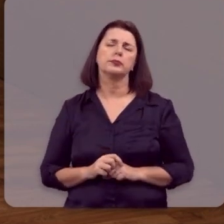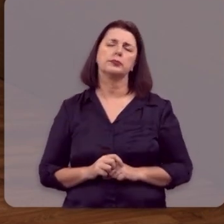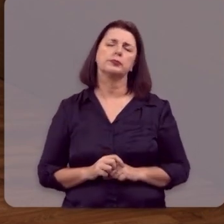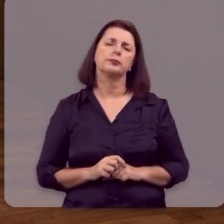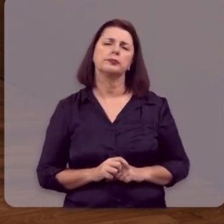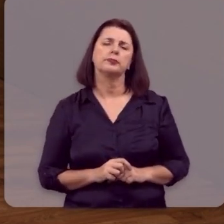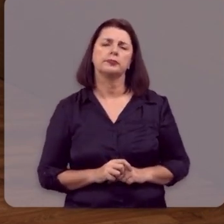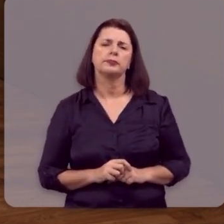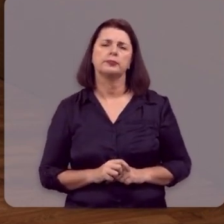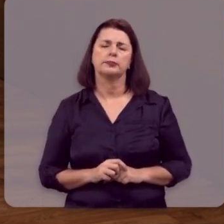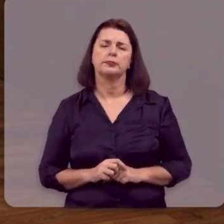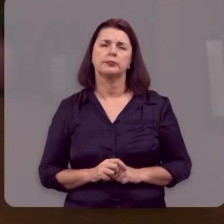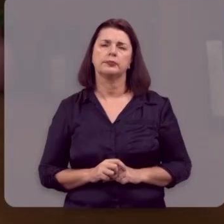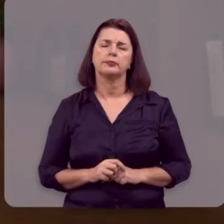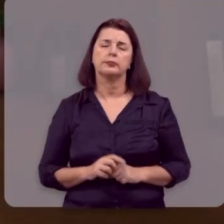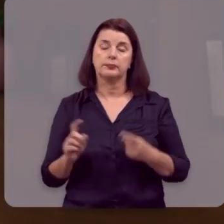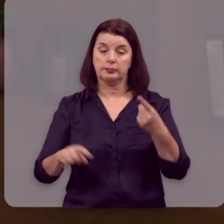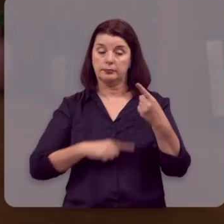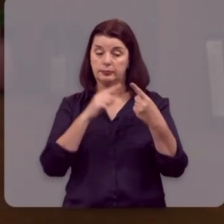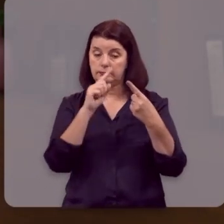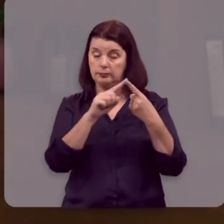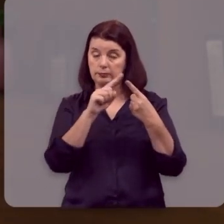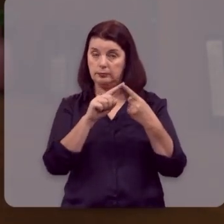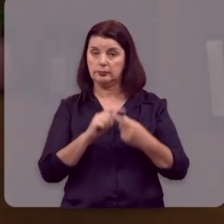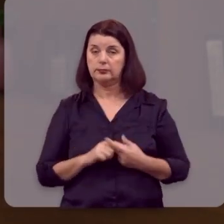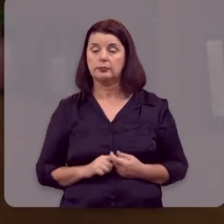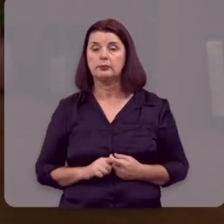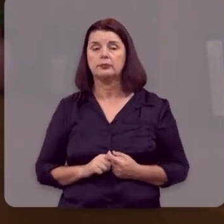descrever. Em primeiro lugar,